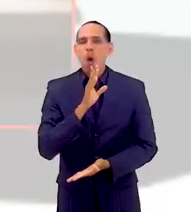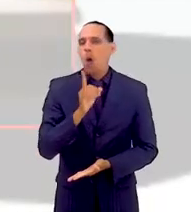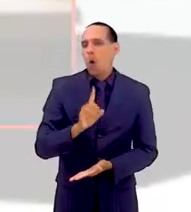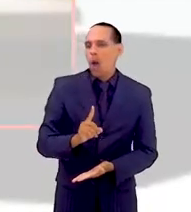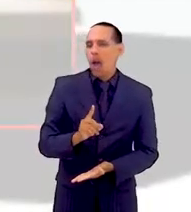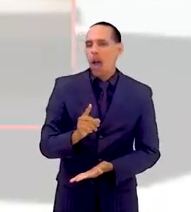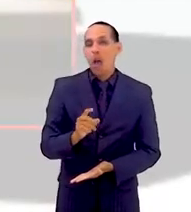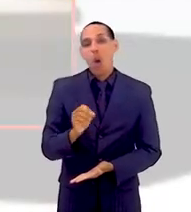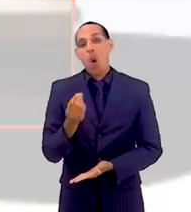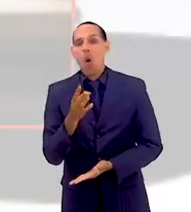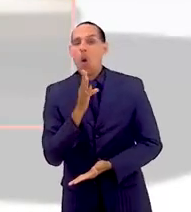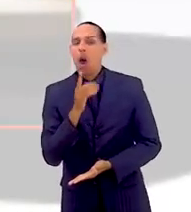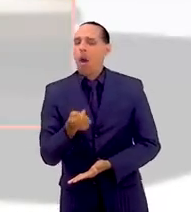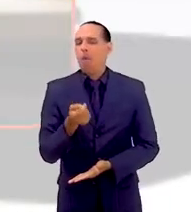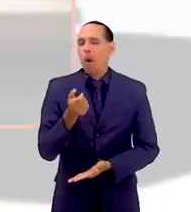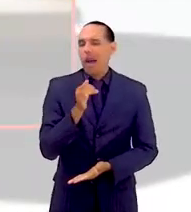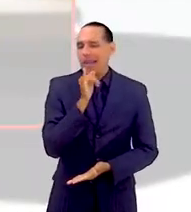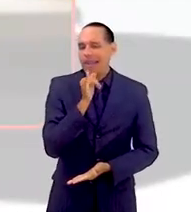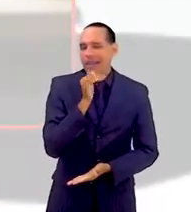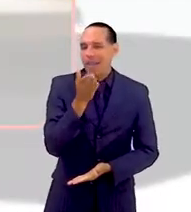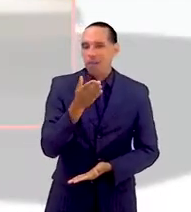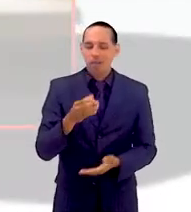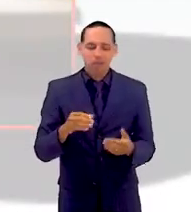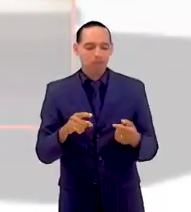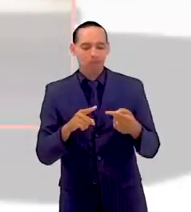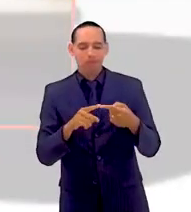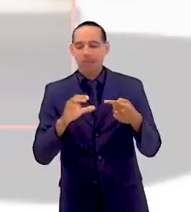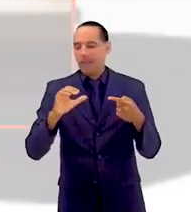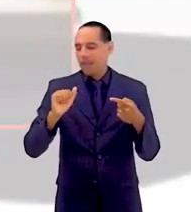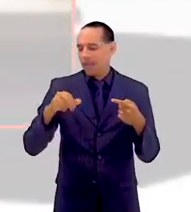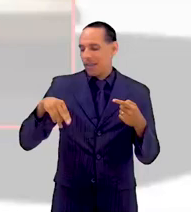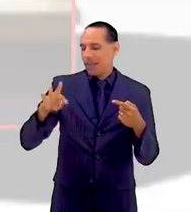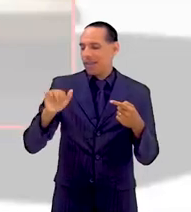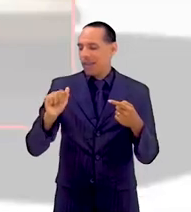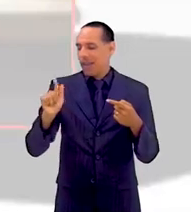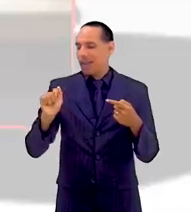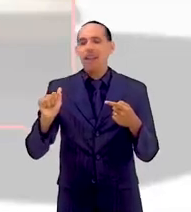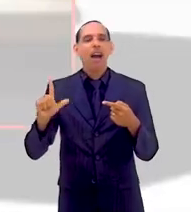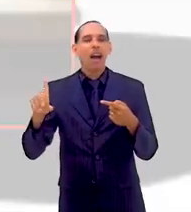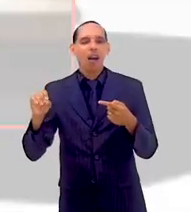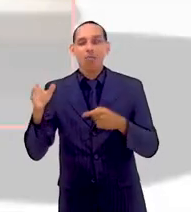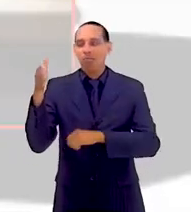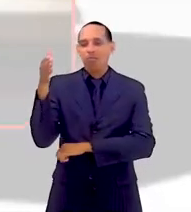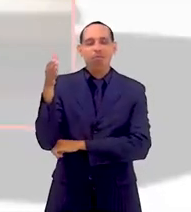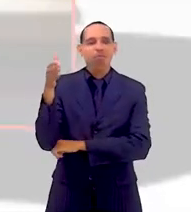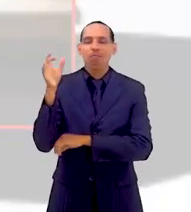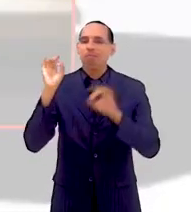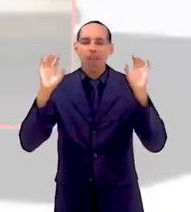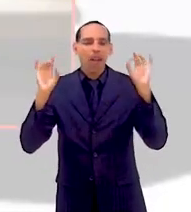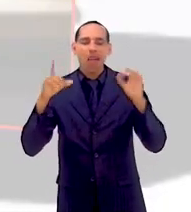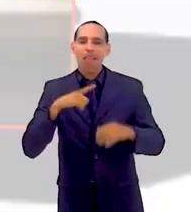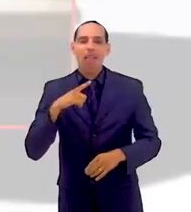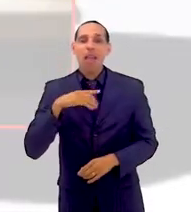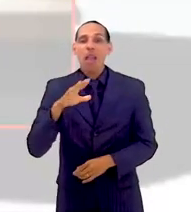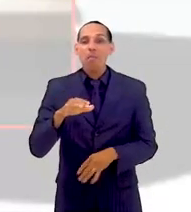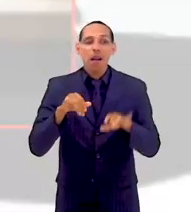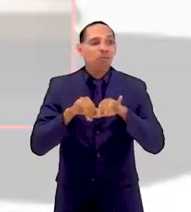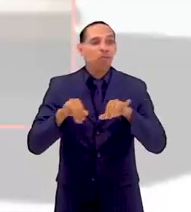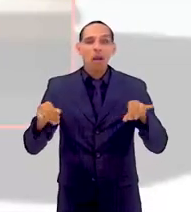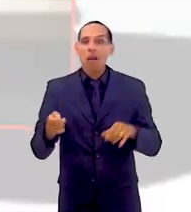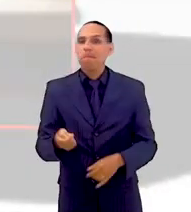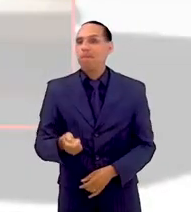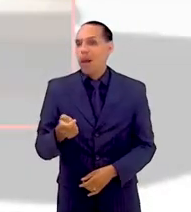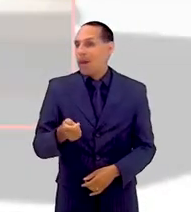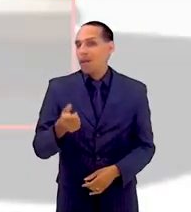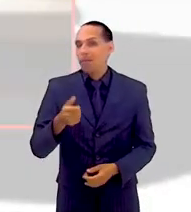conhecidas como essas que você citou? Por exemplo, Cantagalo. Existe um hotel sensacional em Cantagalo que é pouco